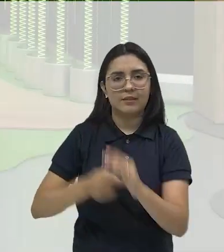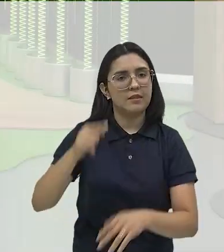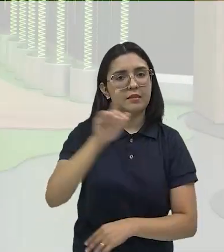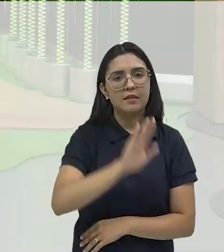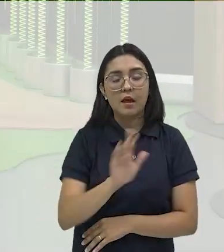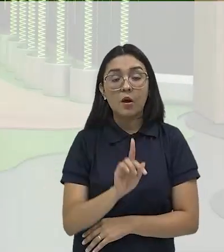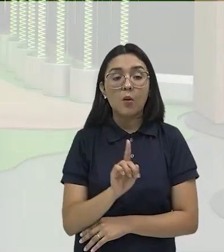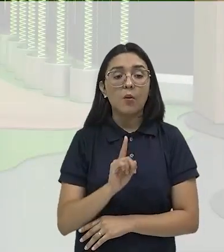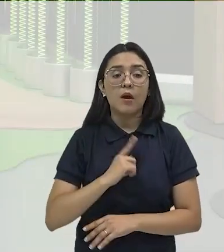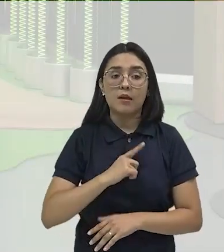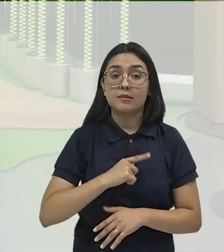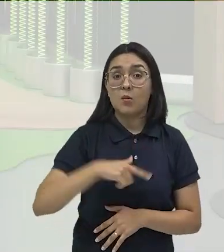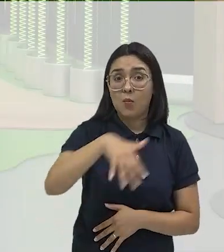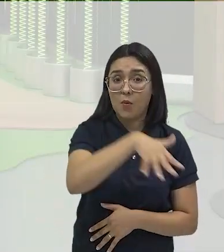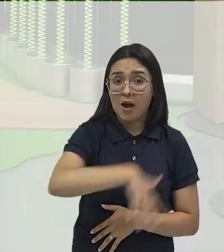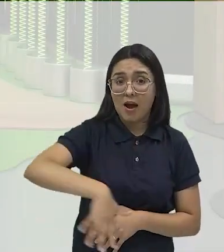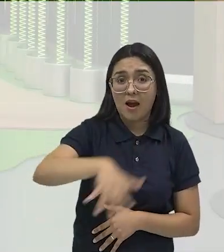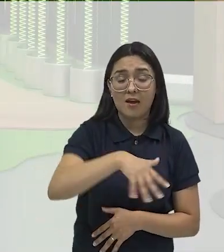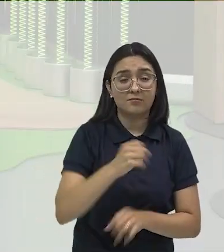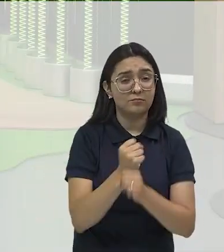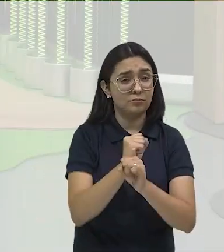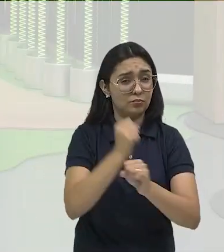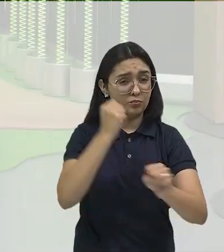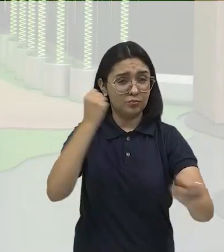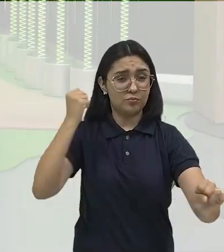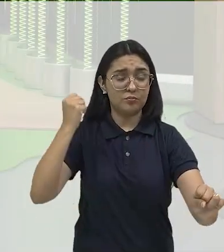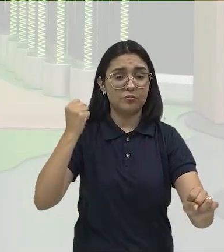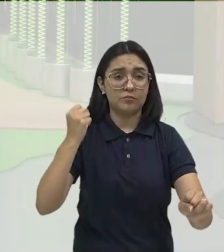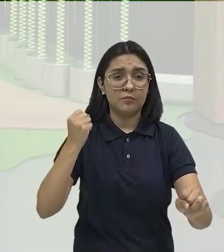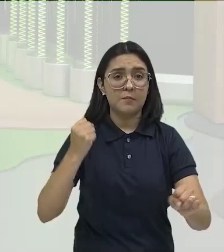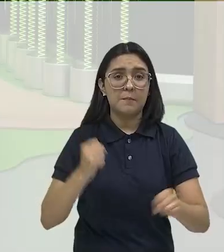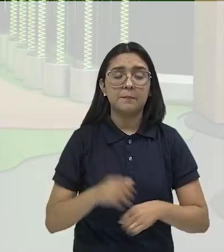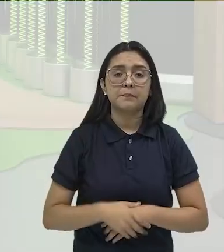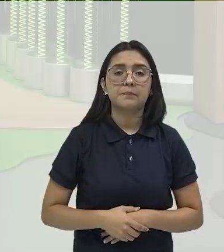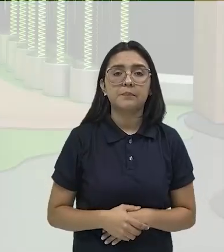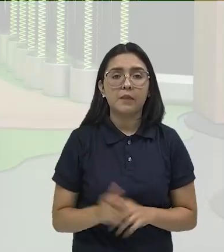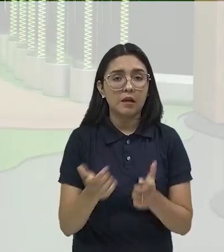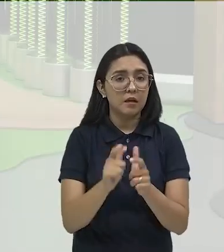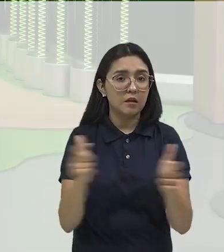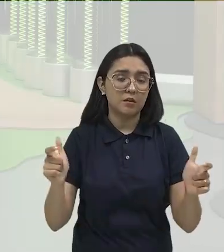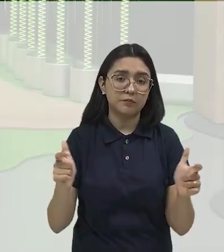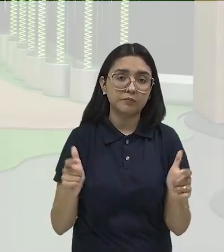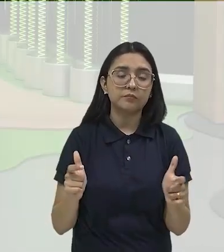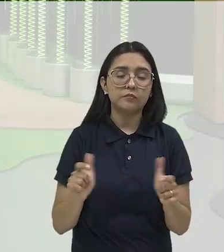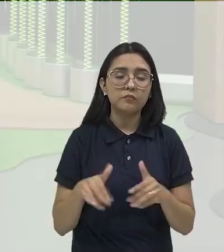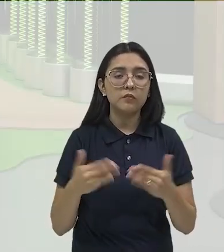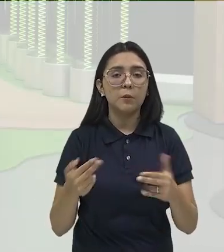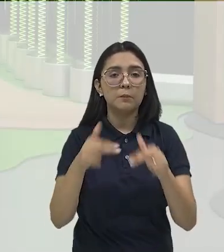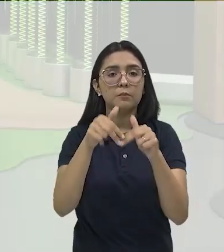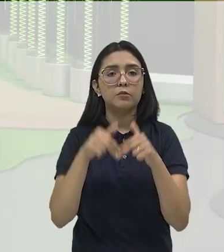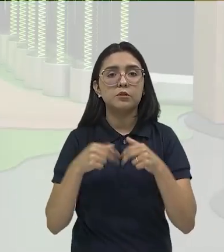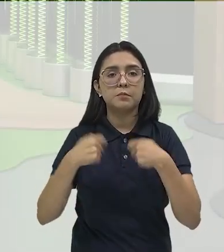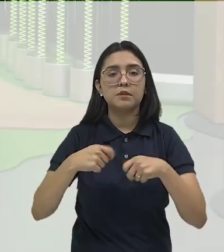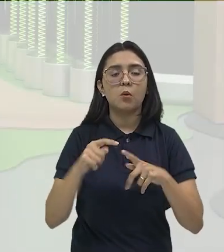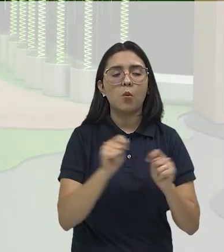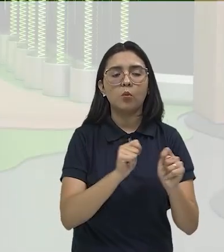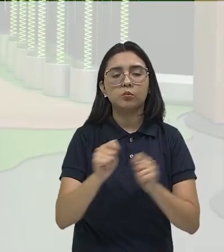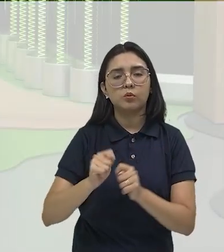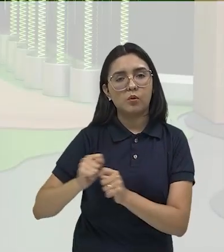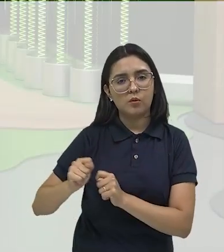que correspondem a 5 campos de futebol, certo? E aí é por isso que é preciso ter o